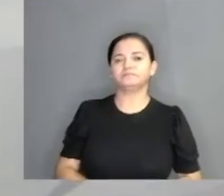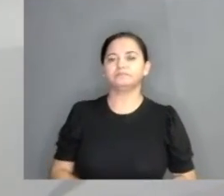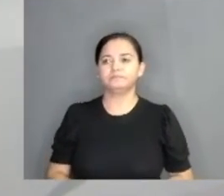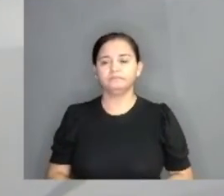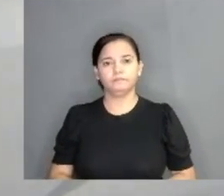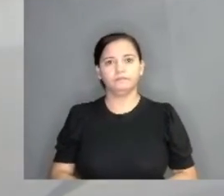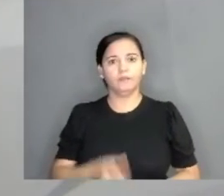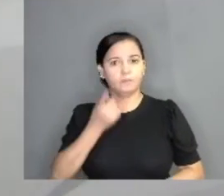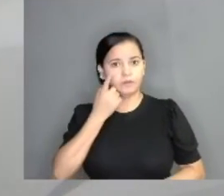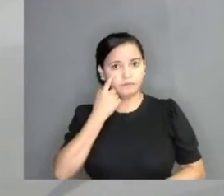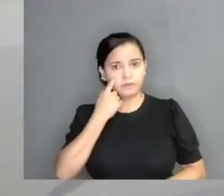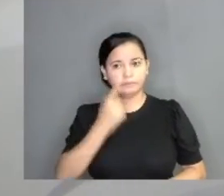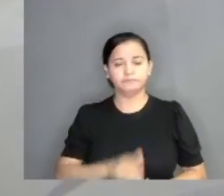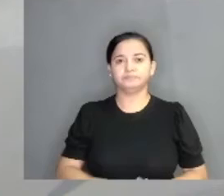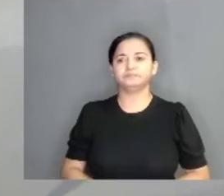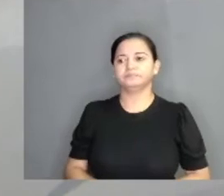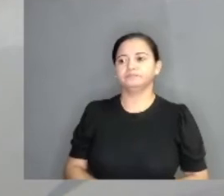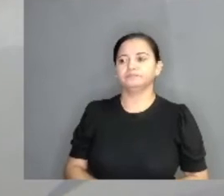Vamos ver.